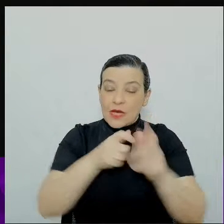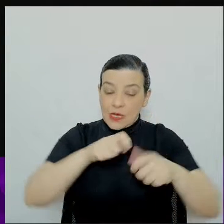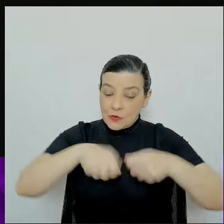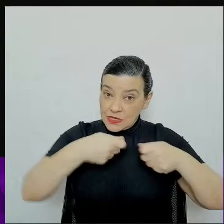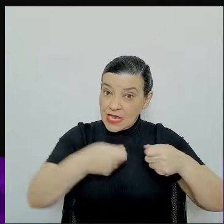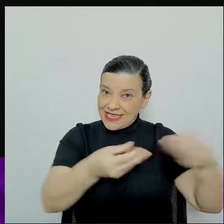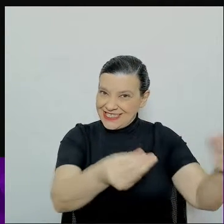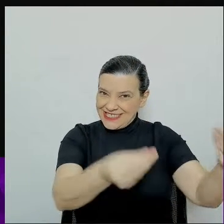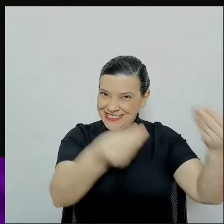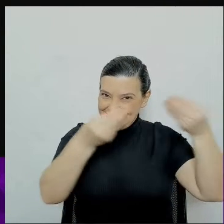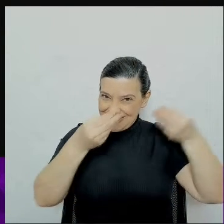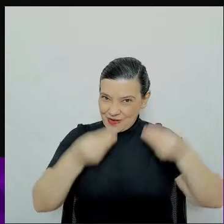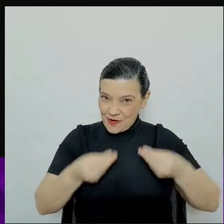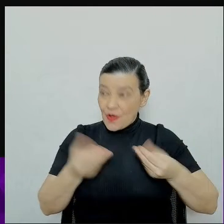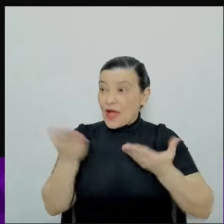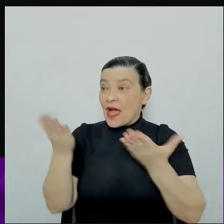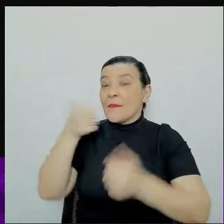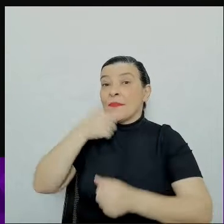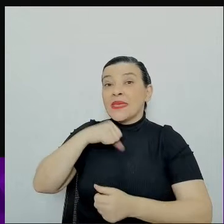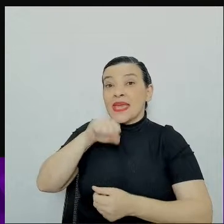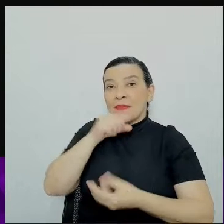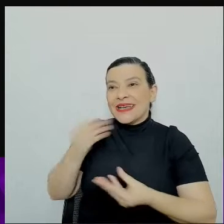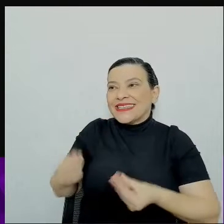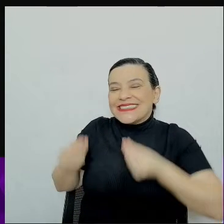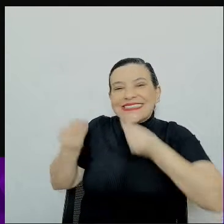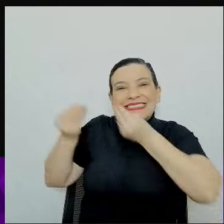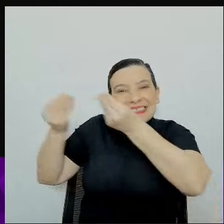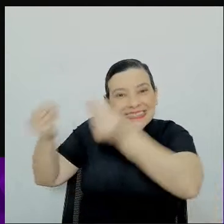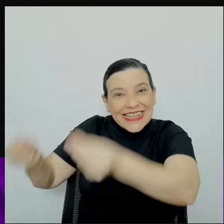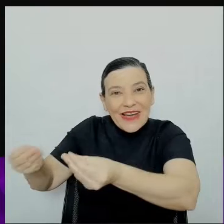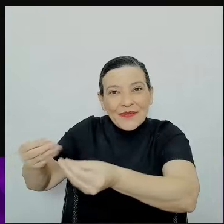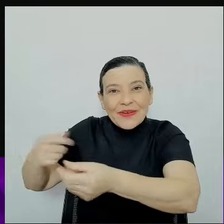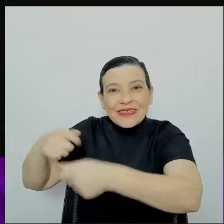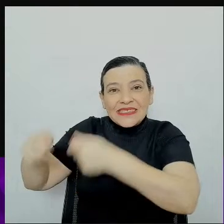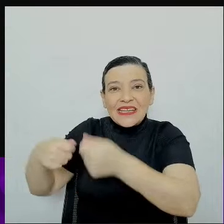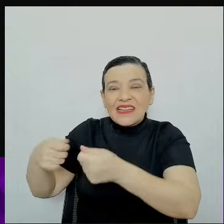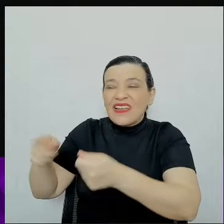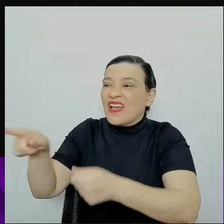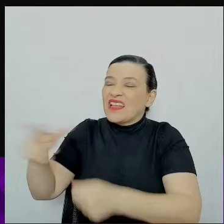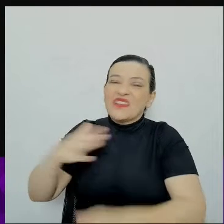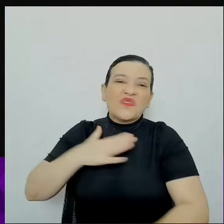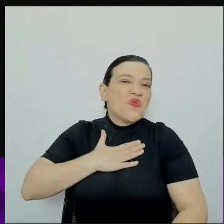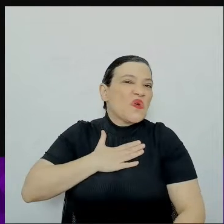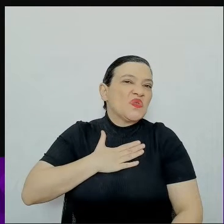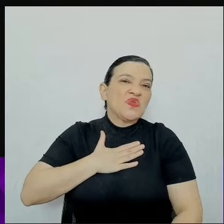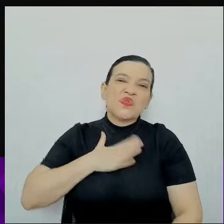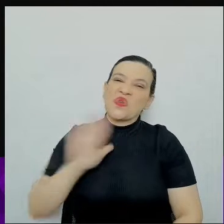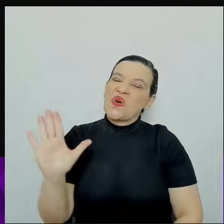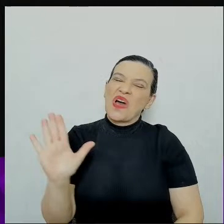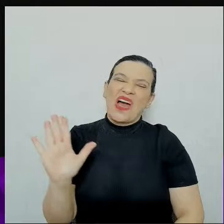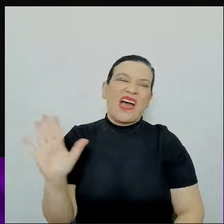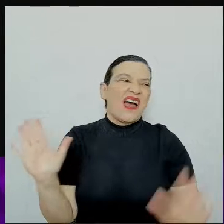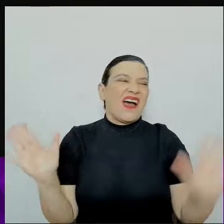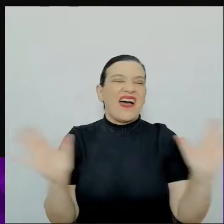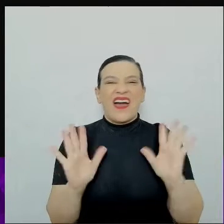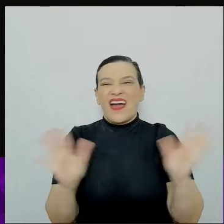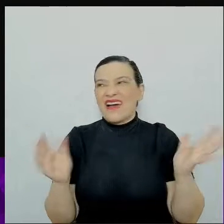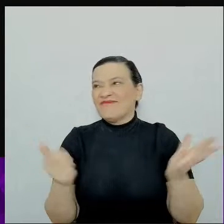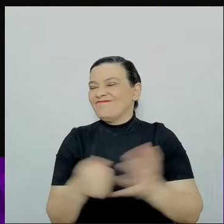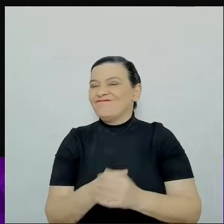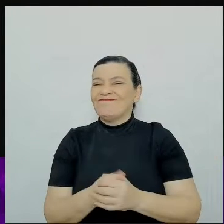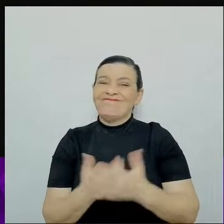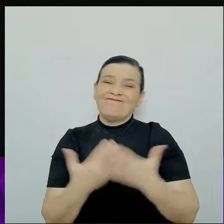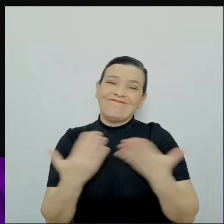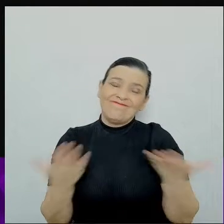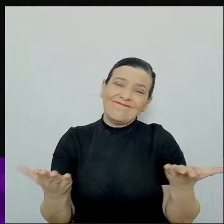Aí eu levei o tênis para minha mãe. Mãe, toma o tênis. A minha mãe não gostou do tênis. Minha mãe falou assim, nossa, Moniquinha, minha